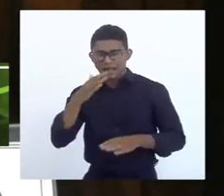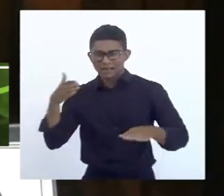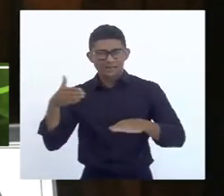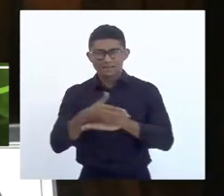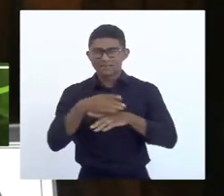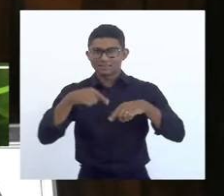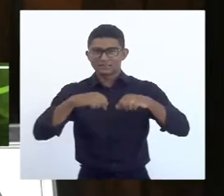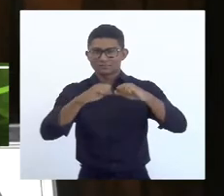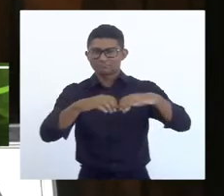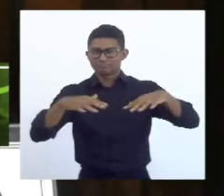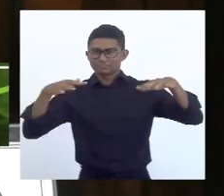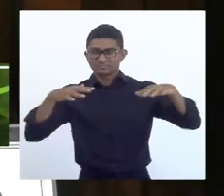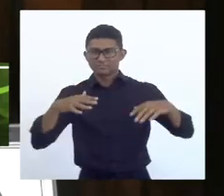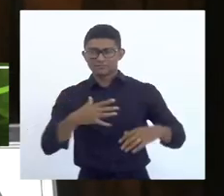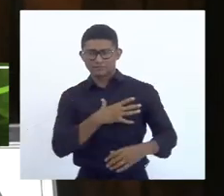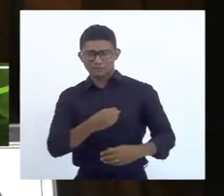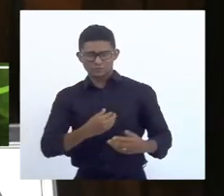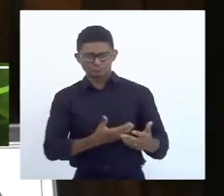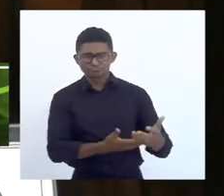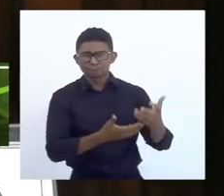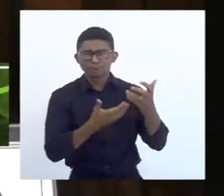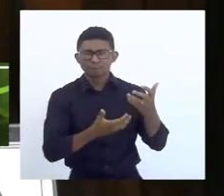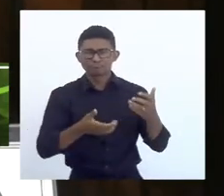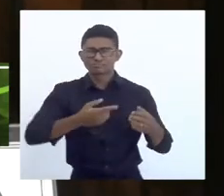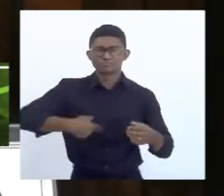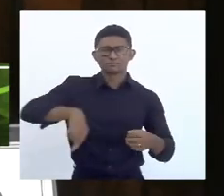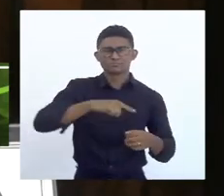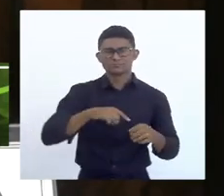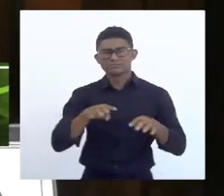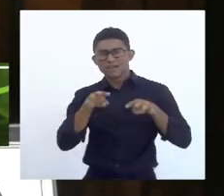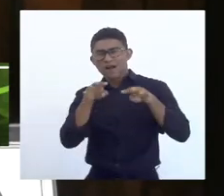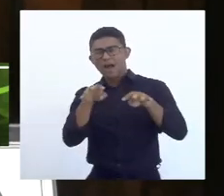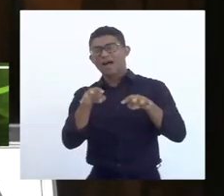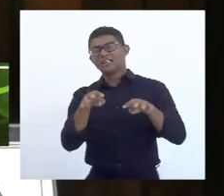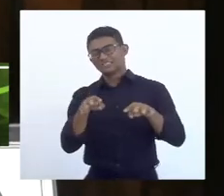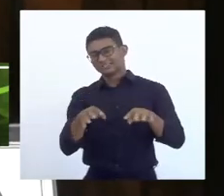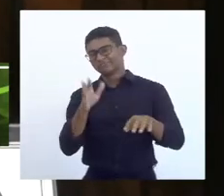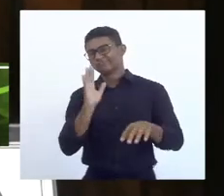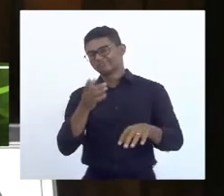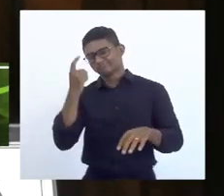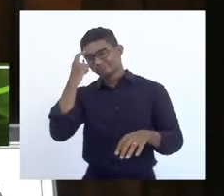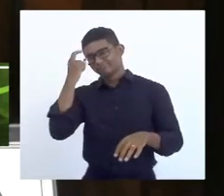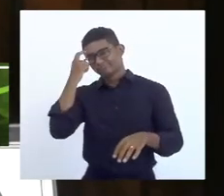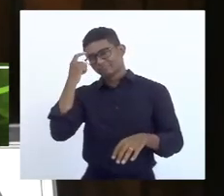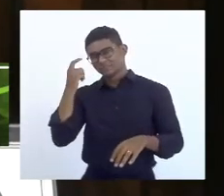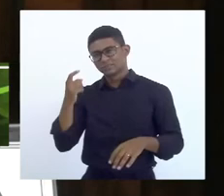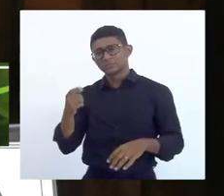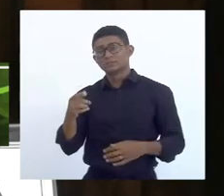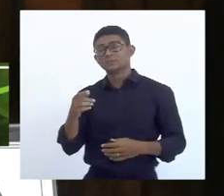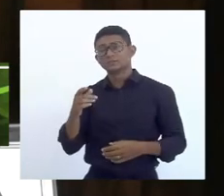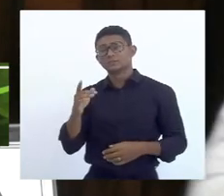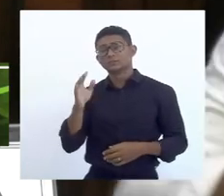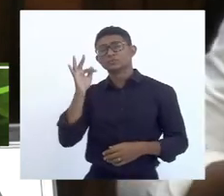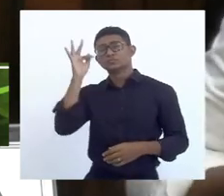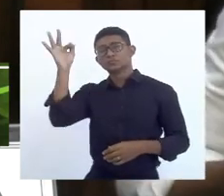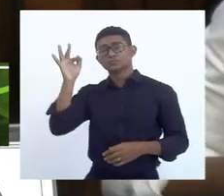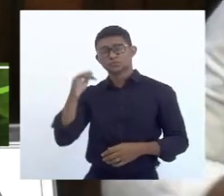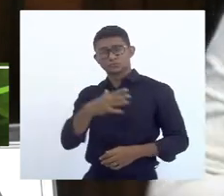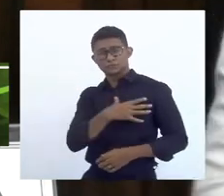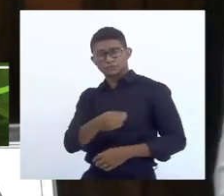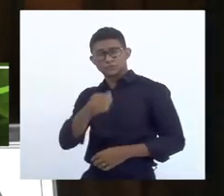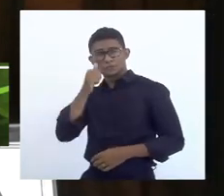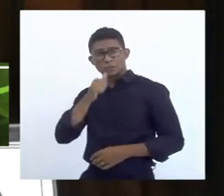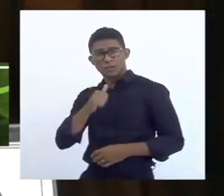num espaço como esse deve nos inspirar a fazer com que nenhuma das nossas filhas, nenhuma das nossas mulheres que estão vindo